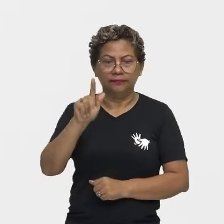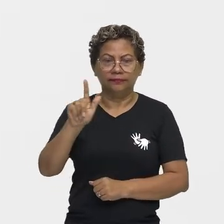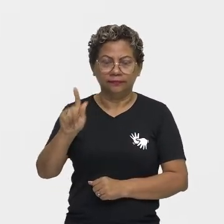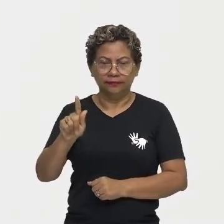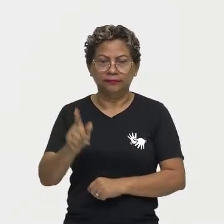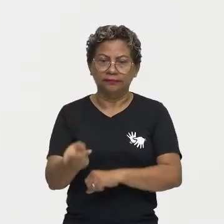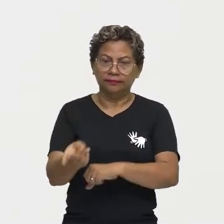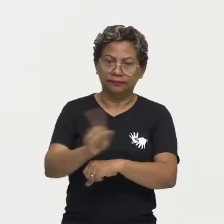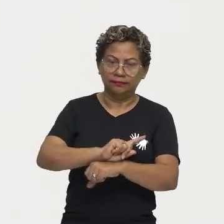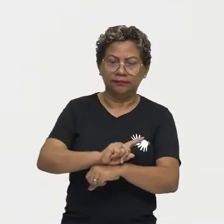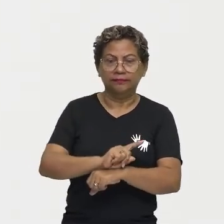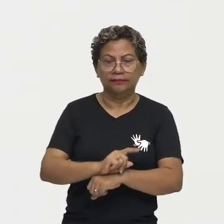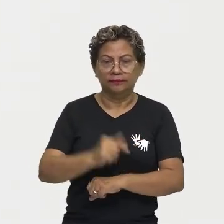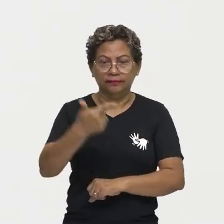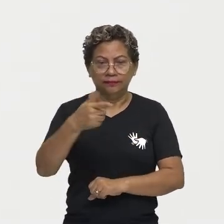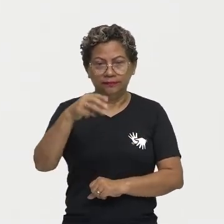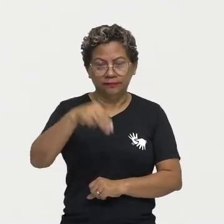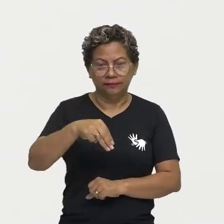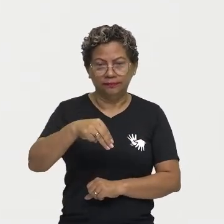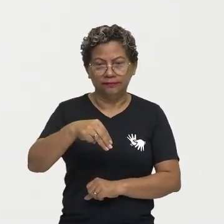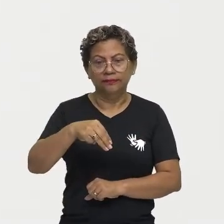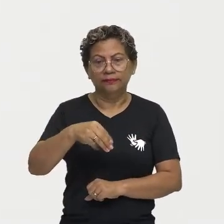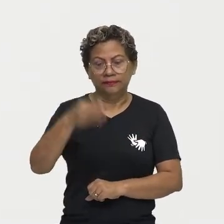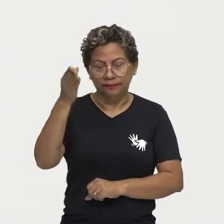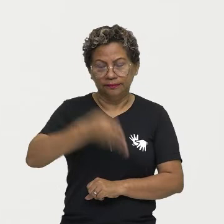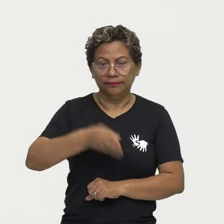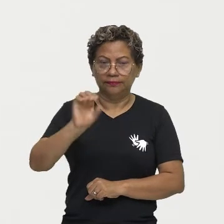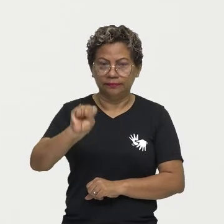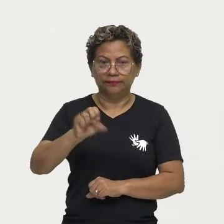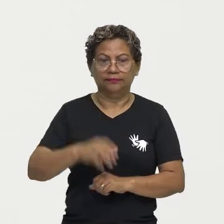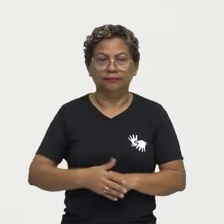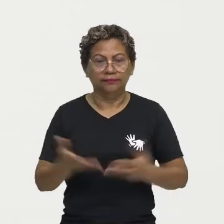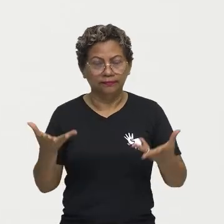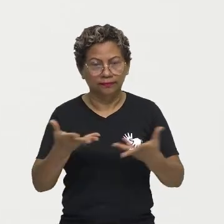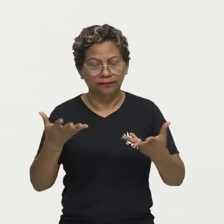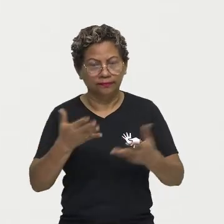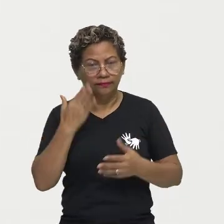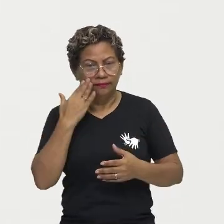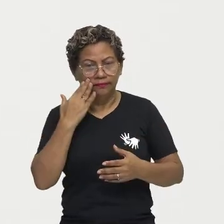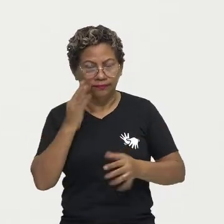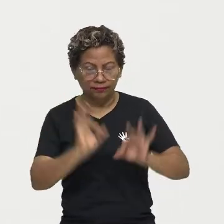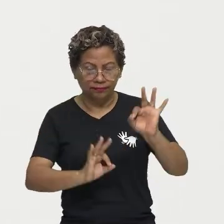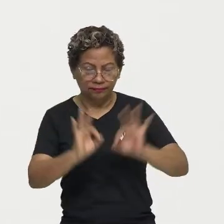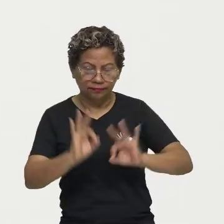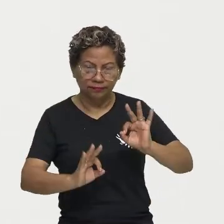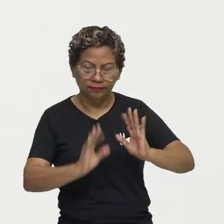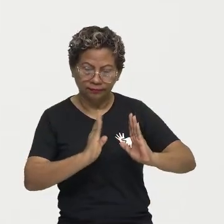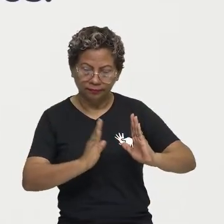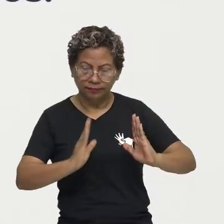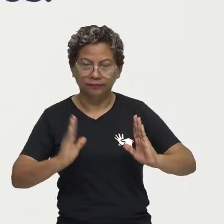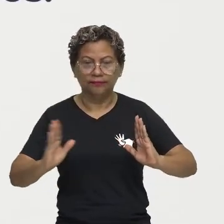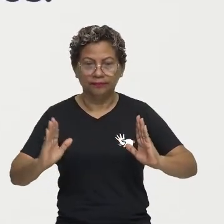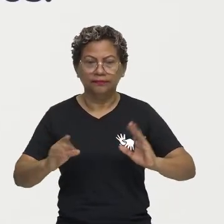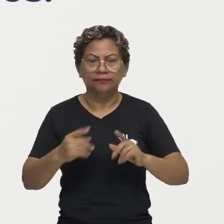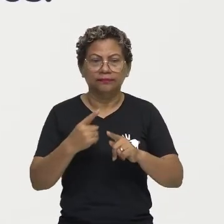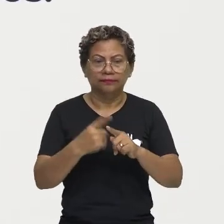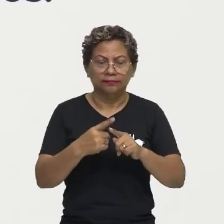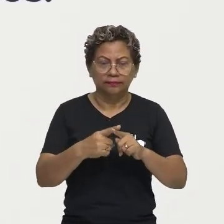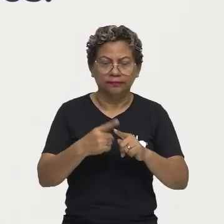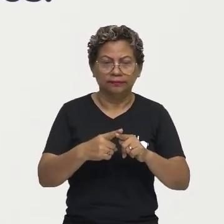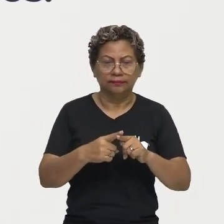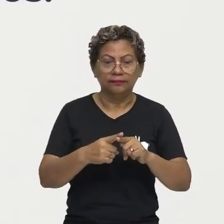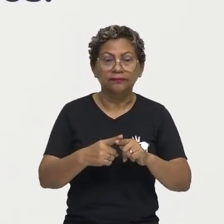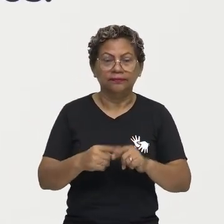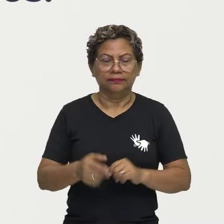e velocidade de 2 metros por segundo. Então aqui a gente vai calcular a energia cinética, né, pessoal? Porque